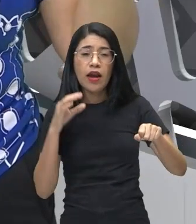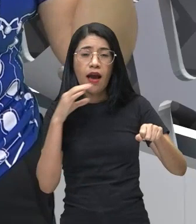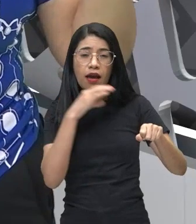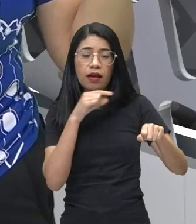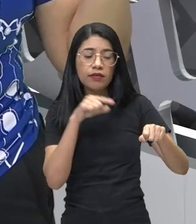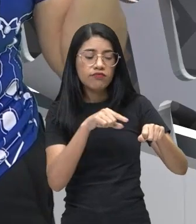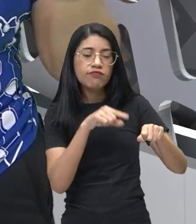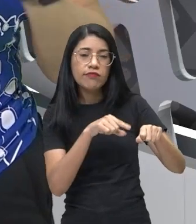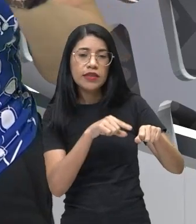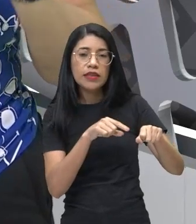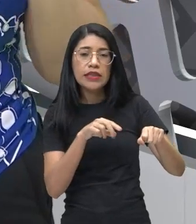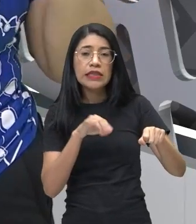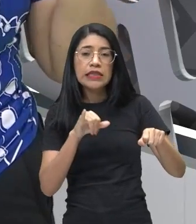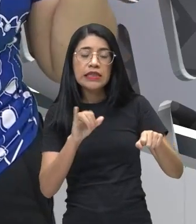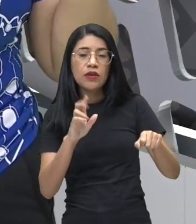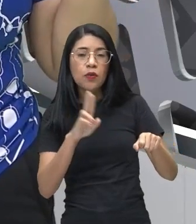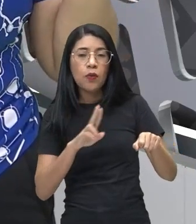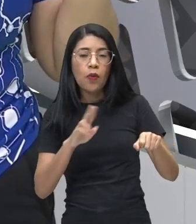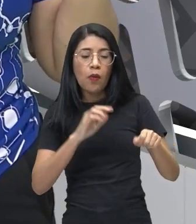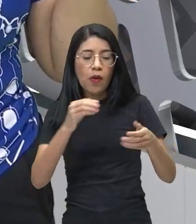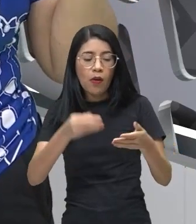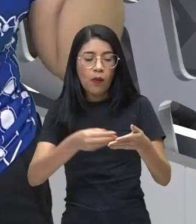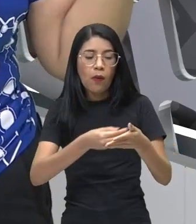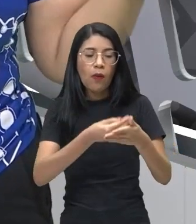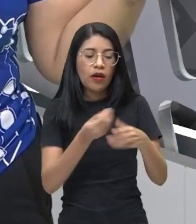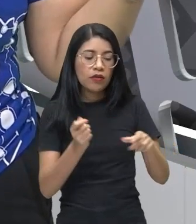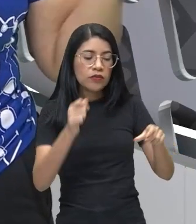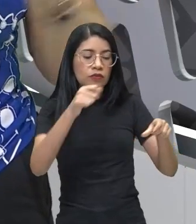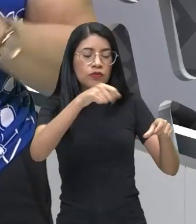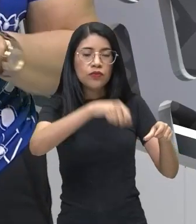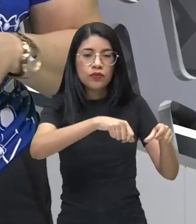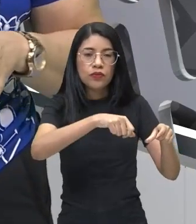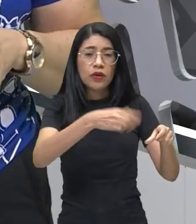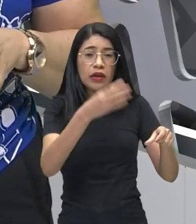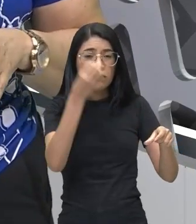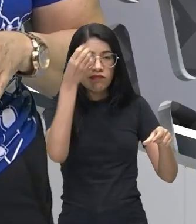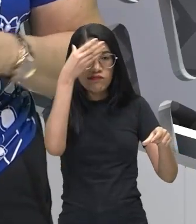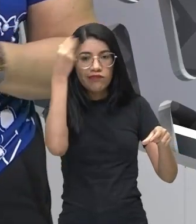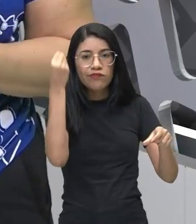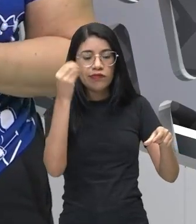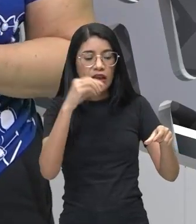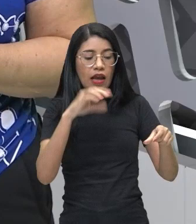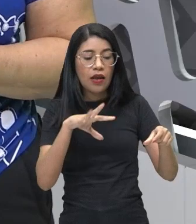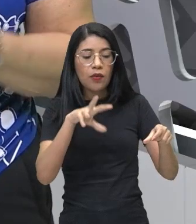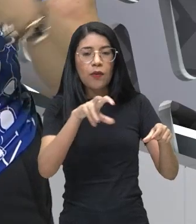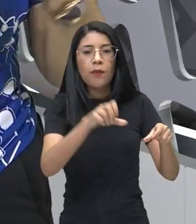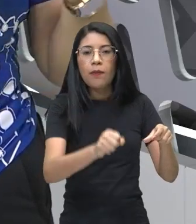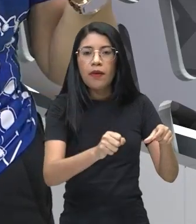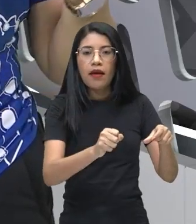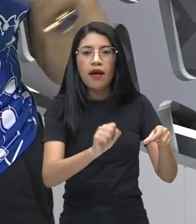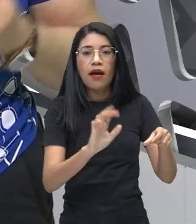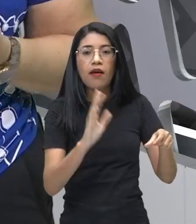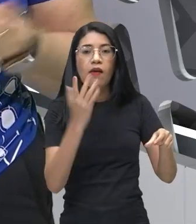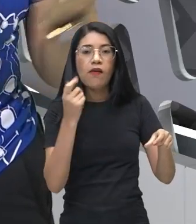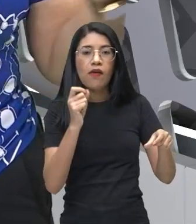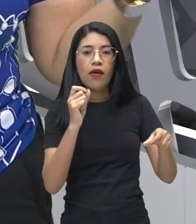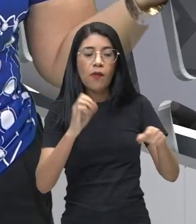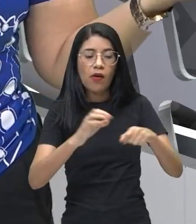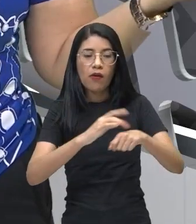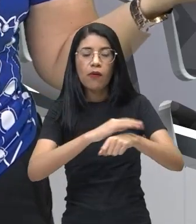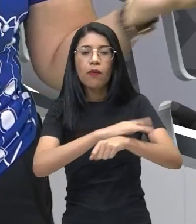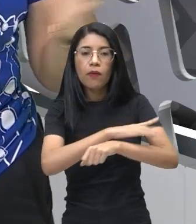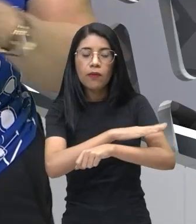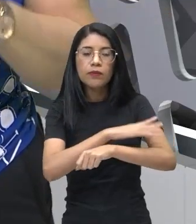quê? Se eu usar uma colher, coloco aí dentro e esqueço. Se eu pegar, vai acontecer o quê? Uma condução. E